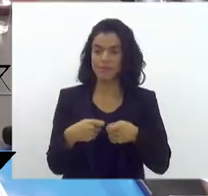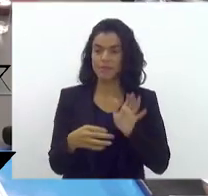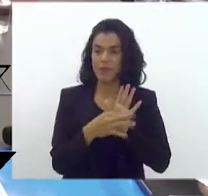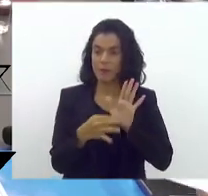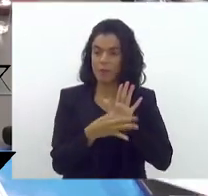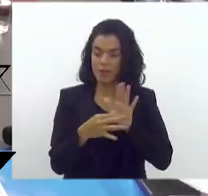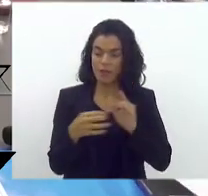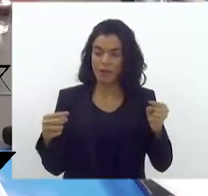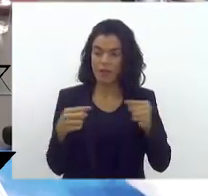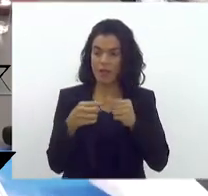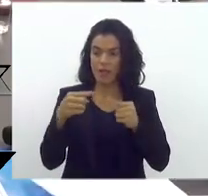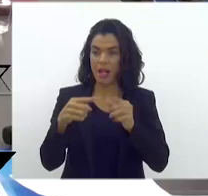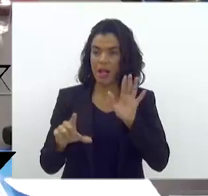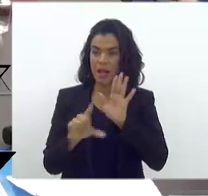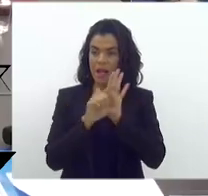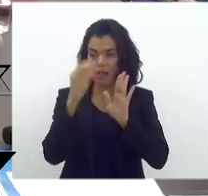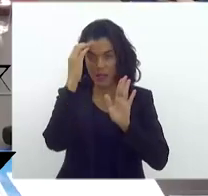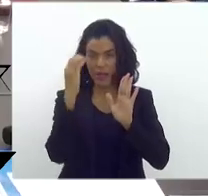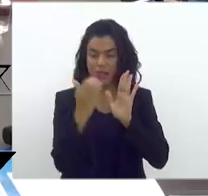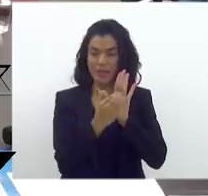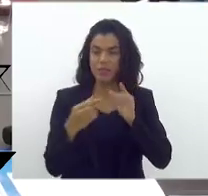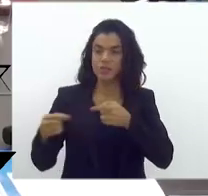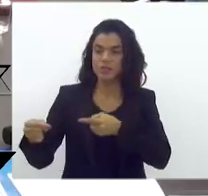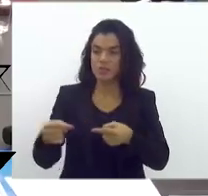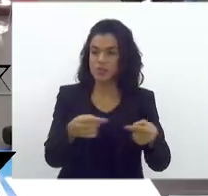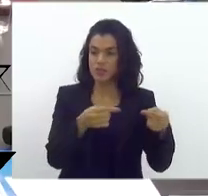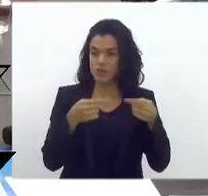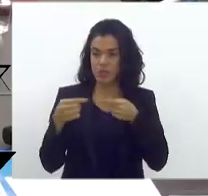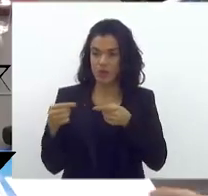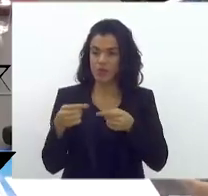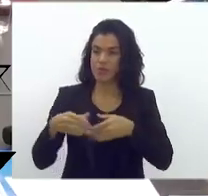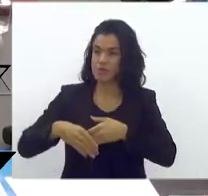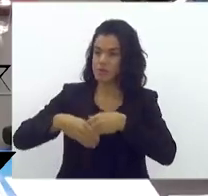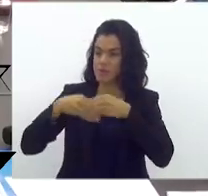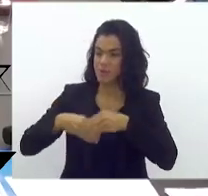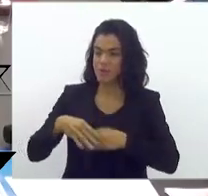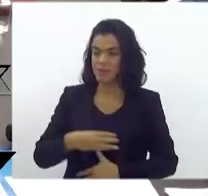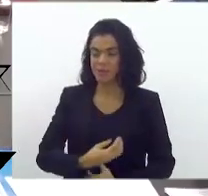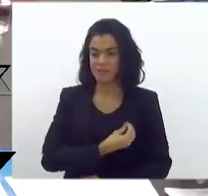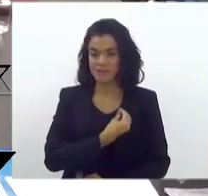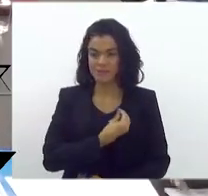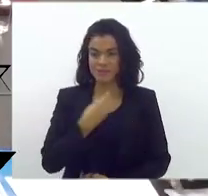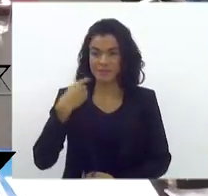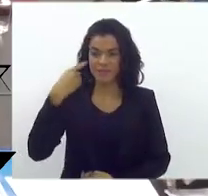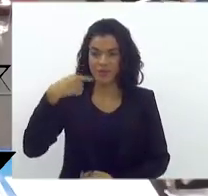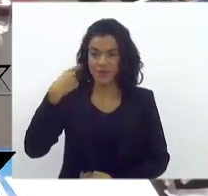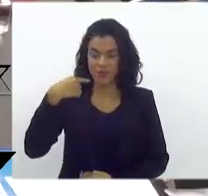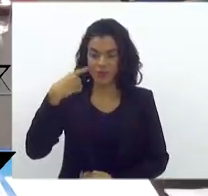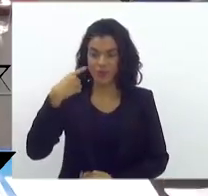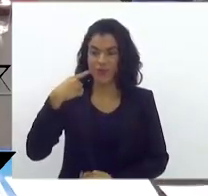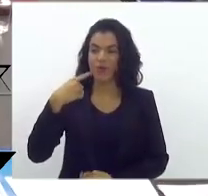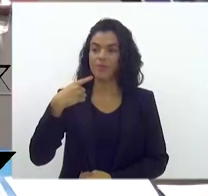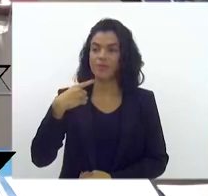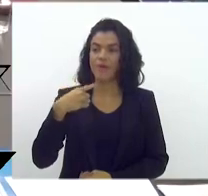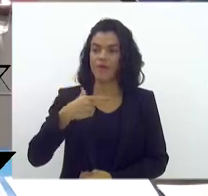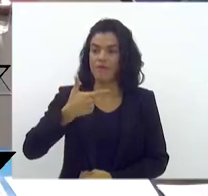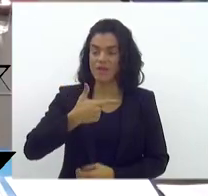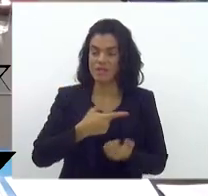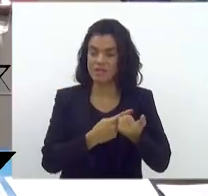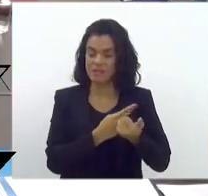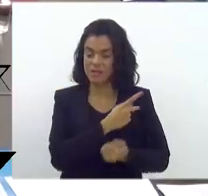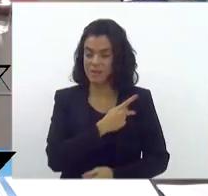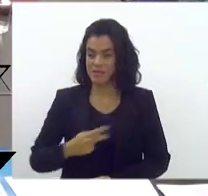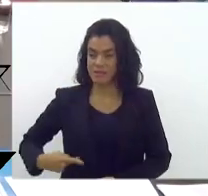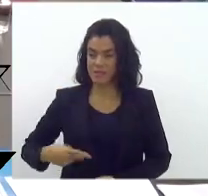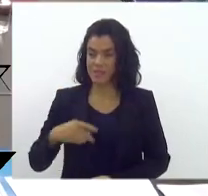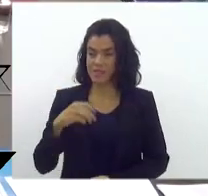pela legalidade em discussão, saudando a presença do nobre deputado vice-presidente da comissão, doutor